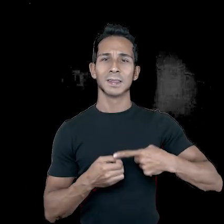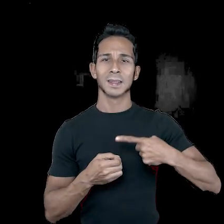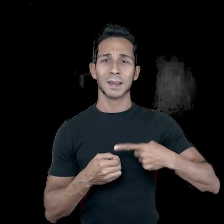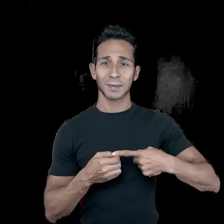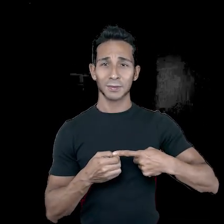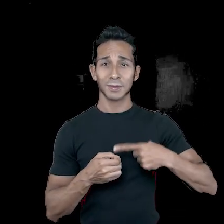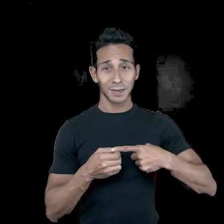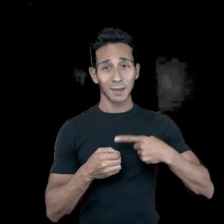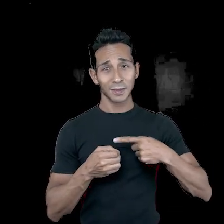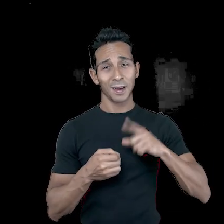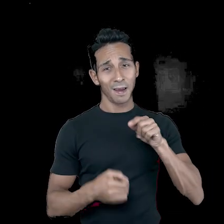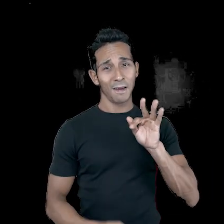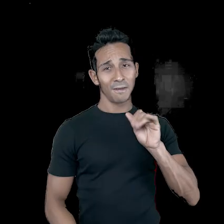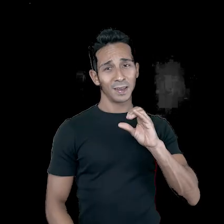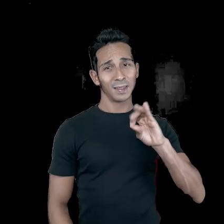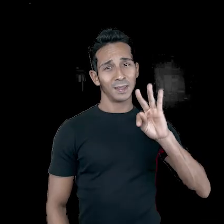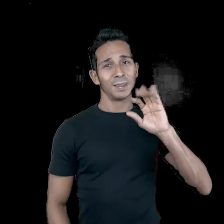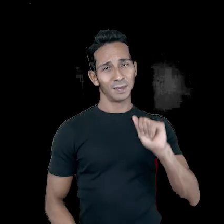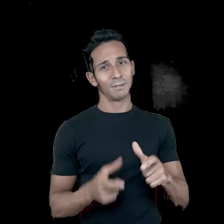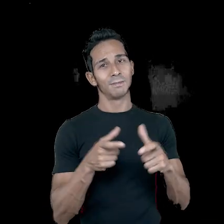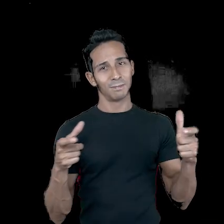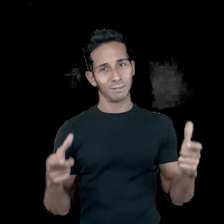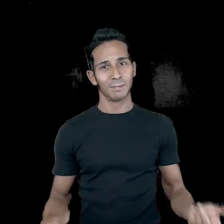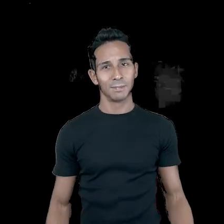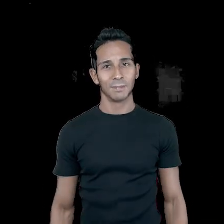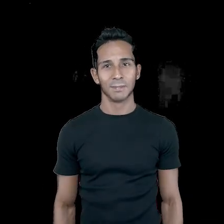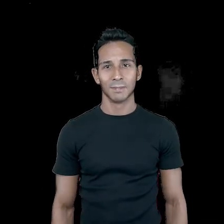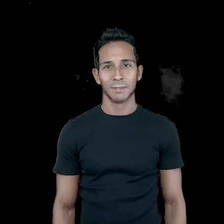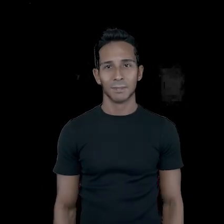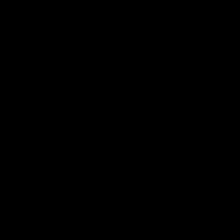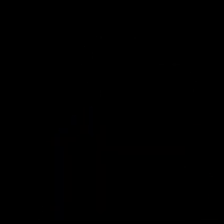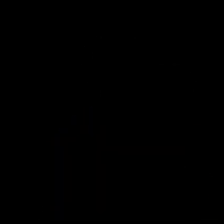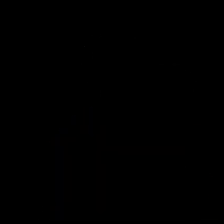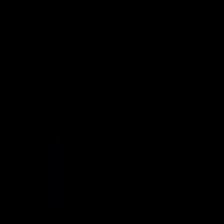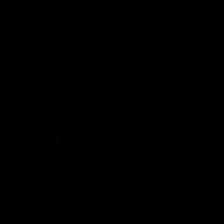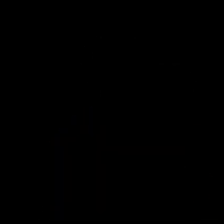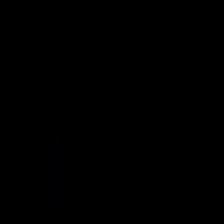bem sucedida de uma cidade que, por base, é fascista, entendeu?